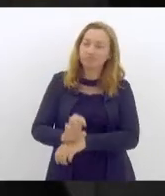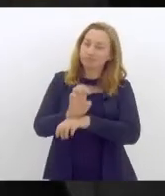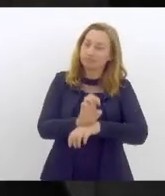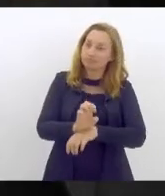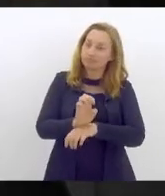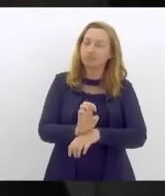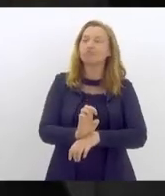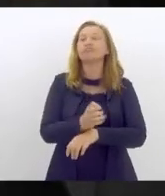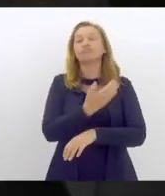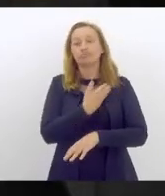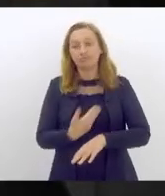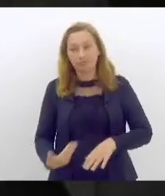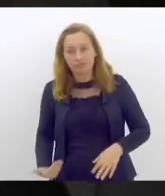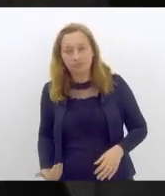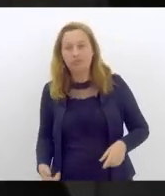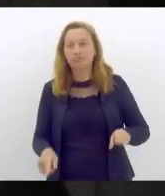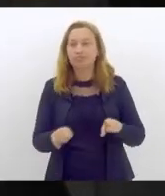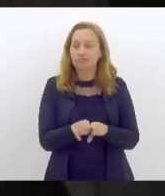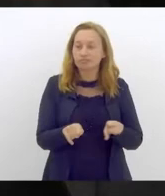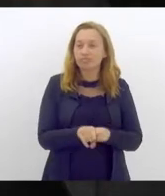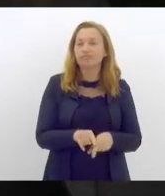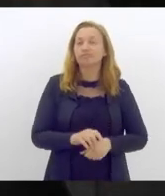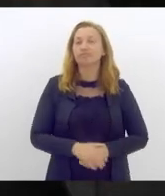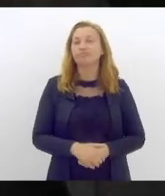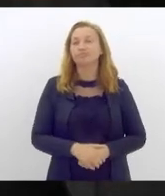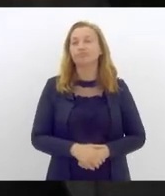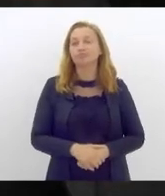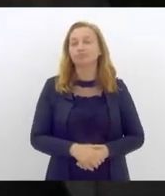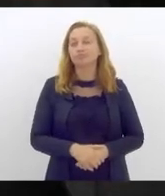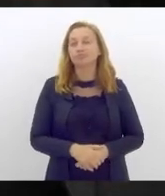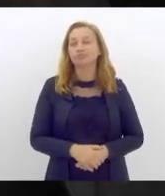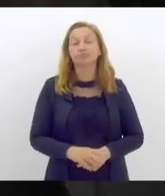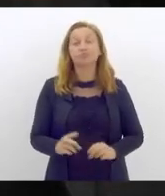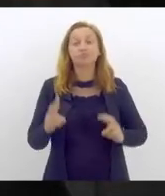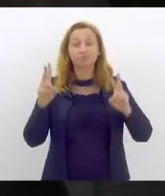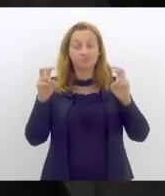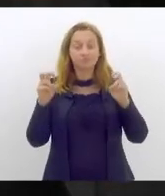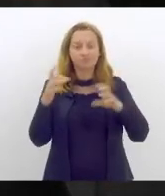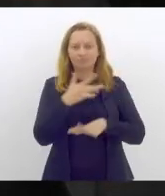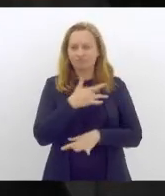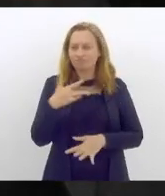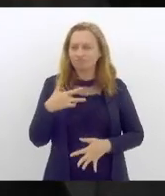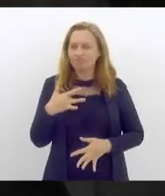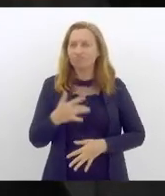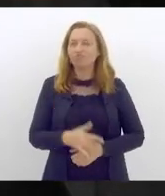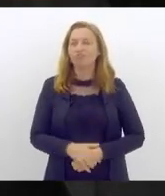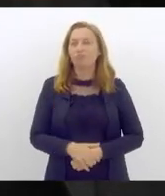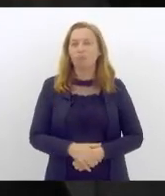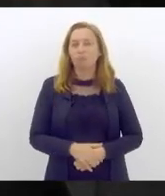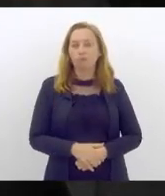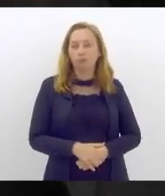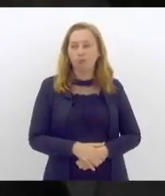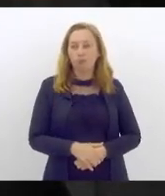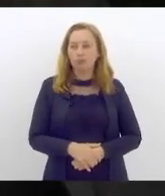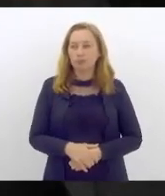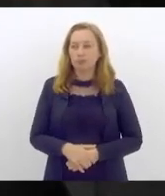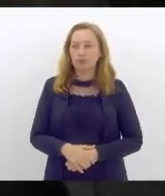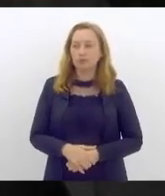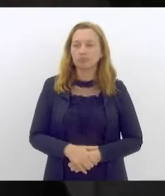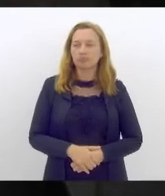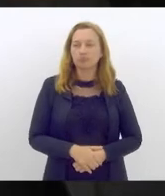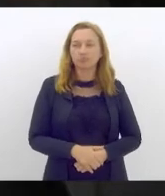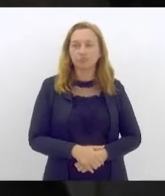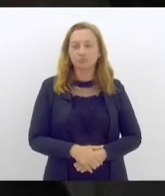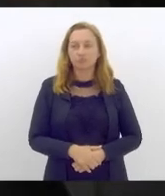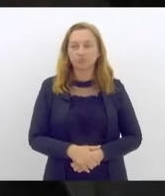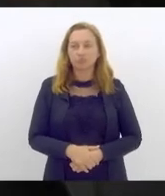diversas unidades federativas que esse tema saúde possa ser